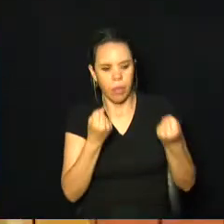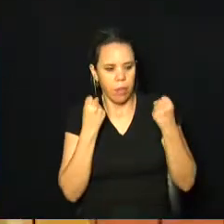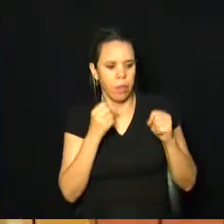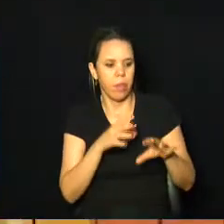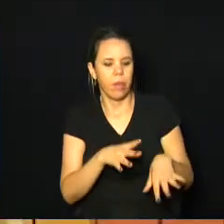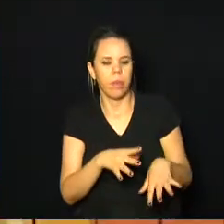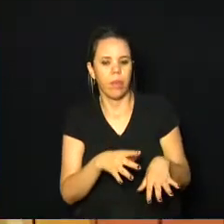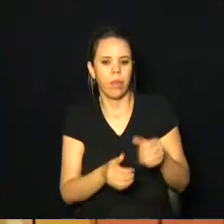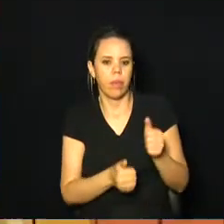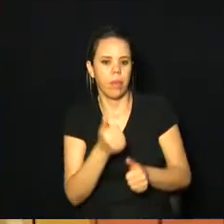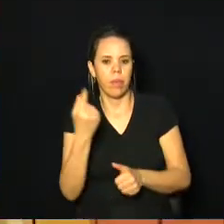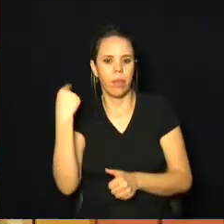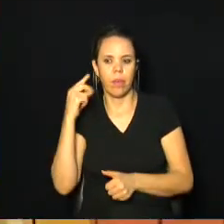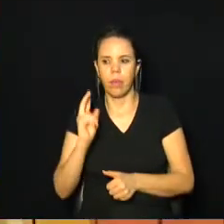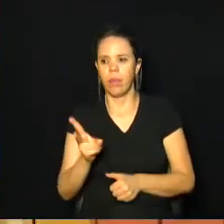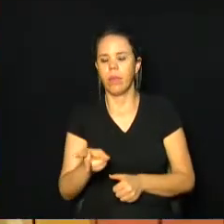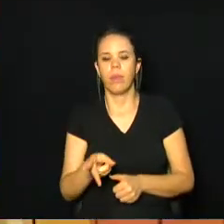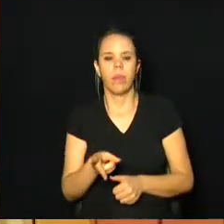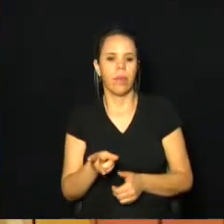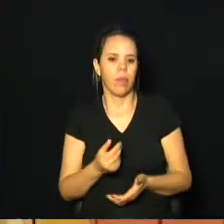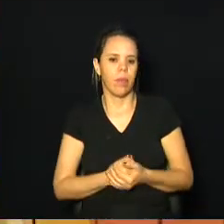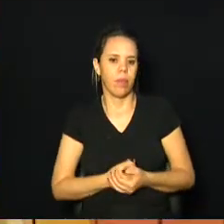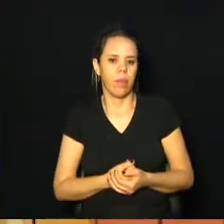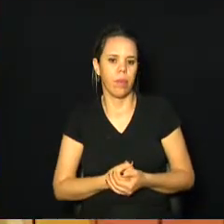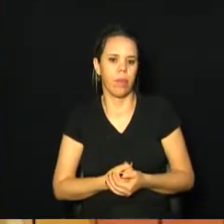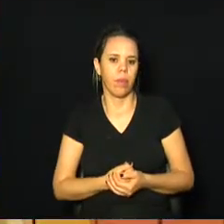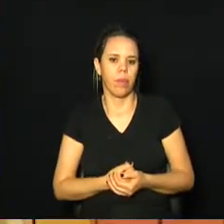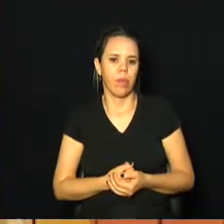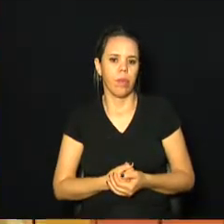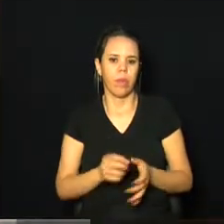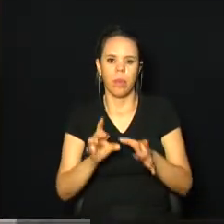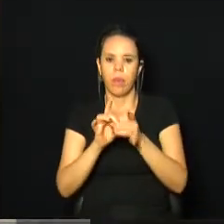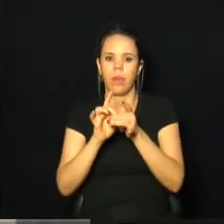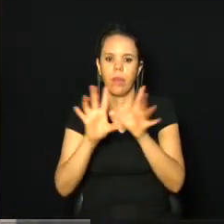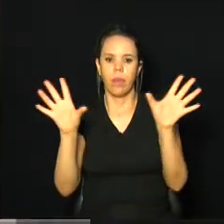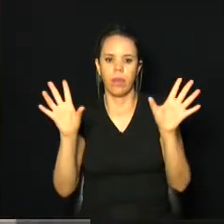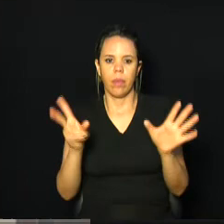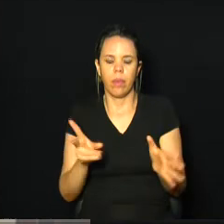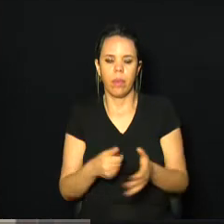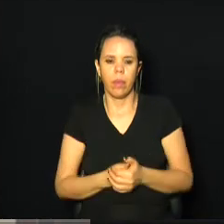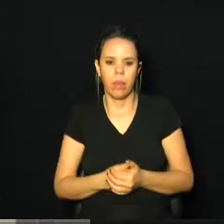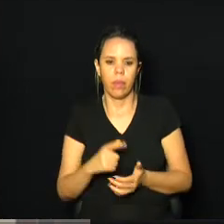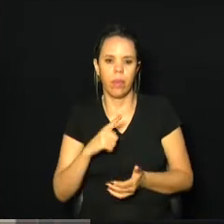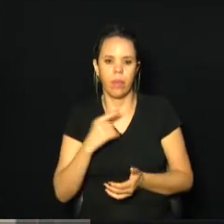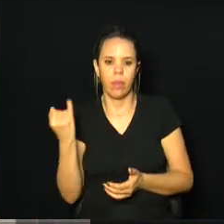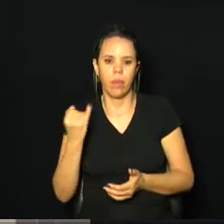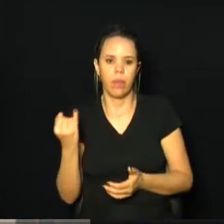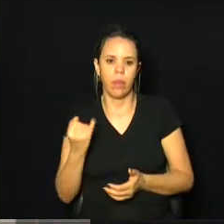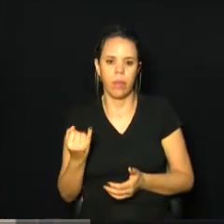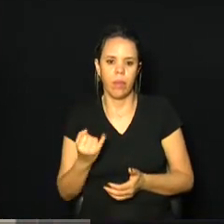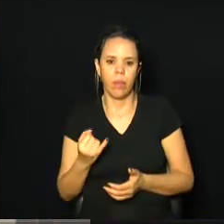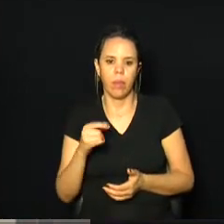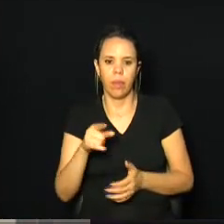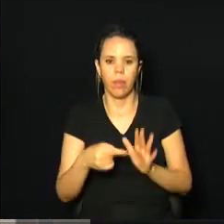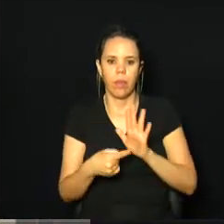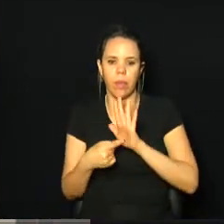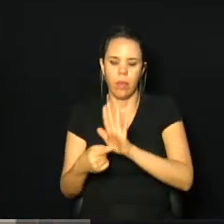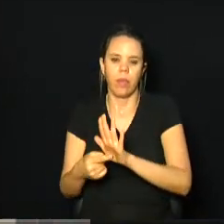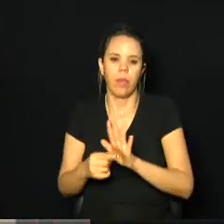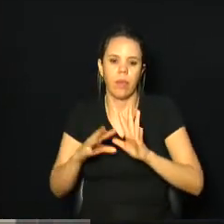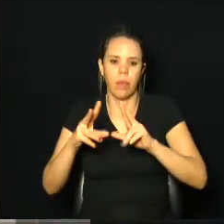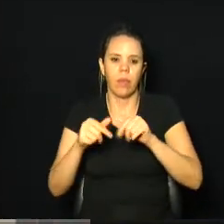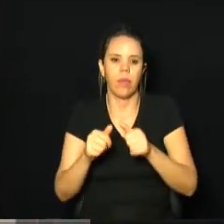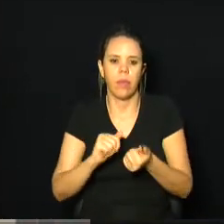era futebol toda vez, era atividade livre. E tem essa importância, né, de você apresentar todas